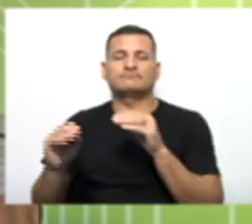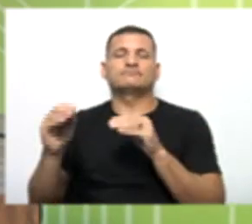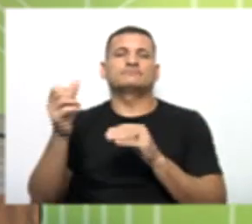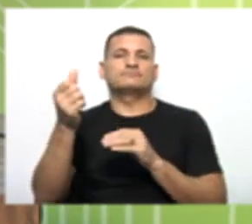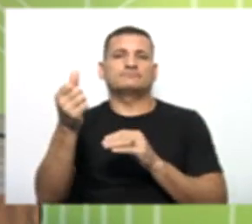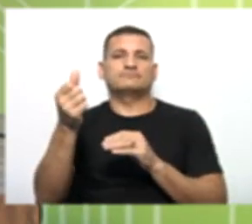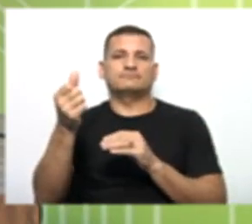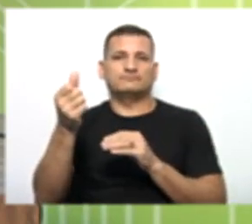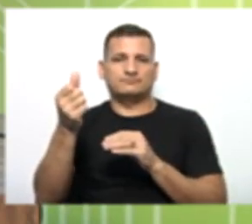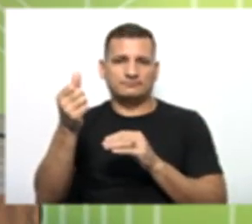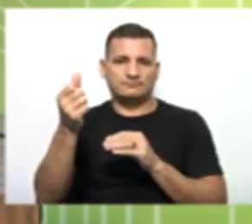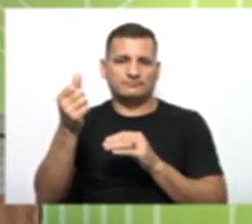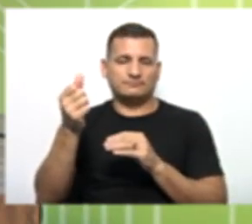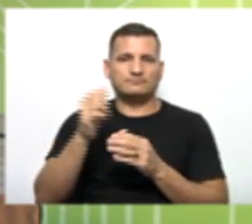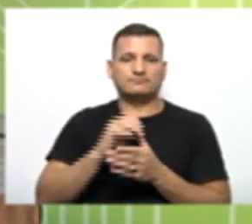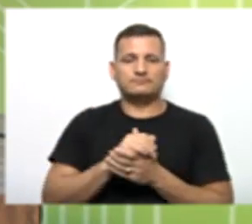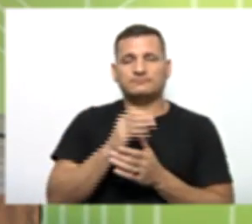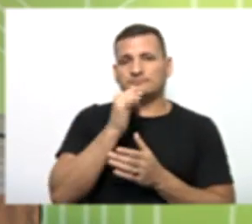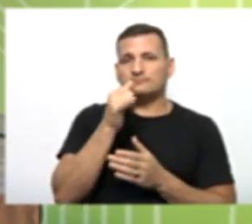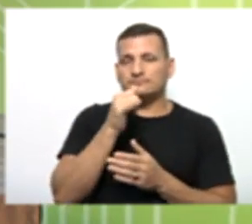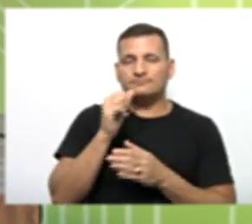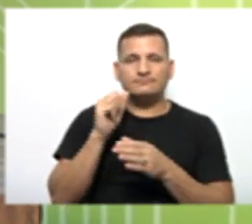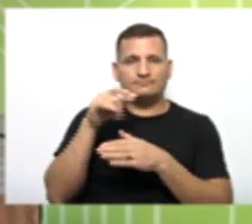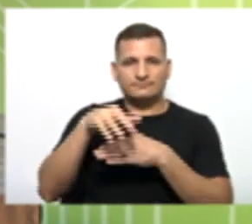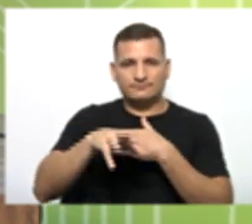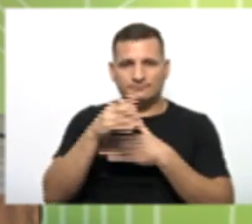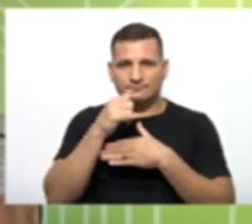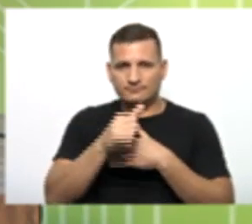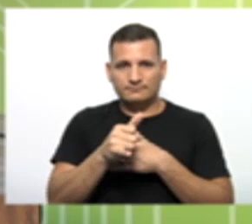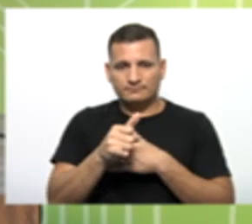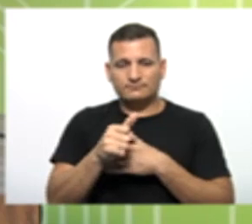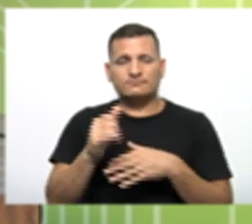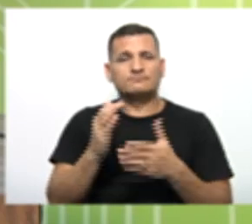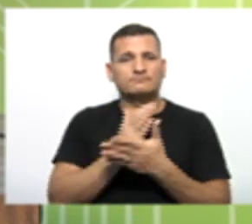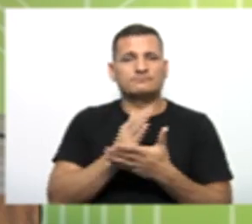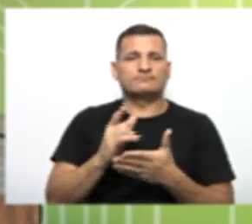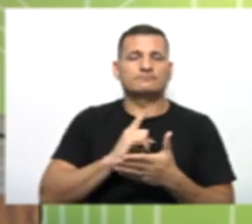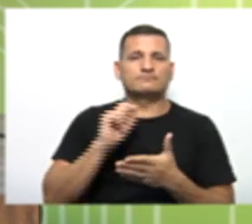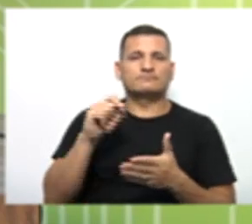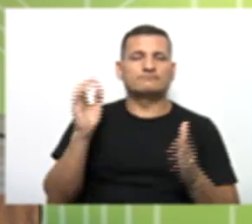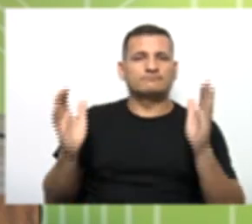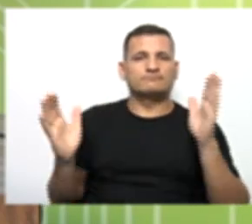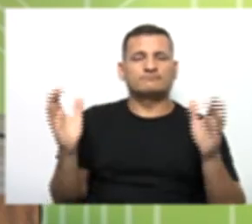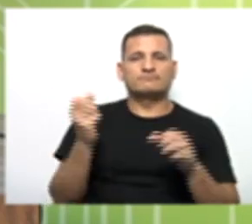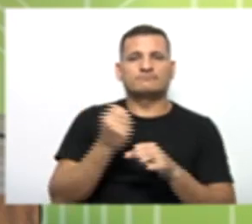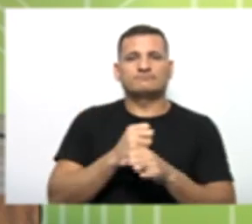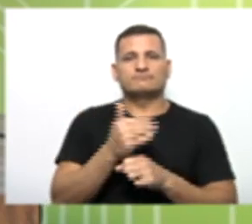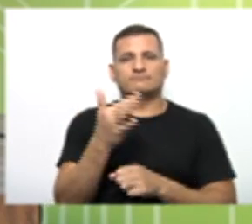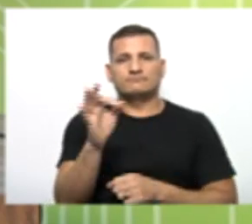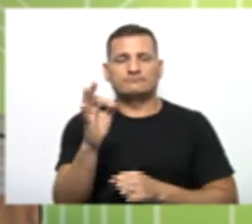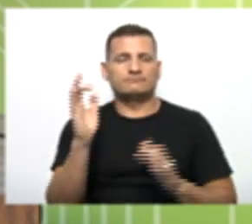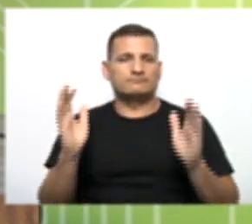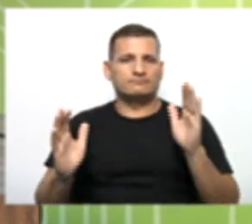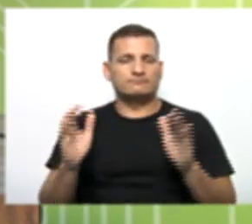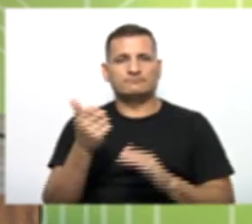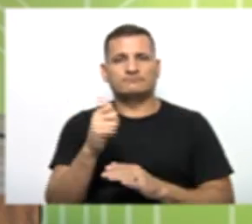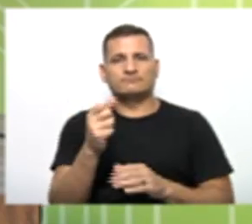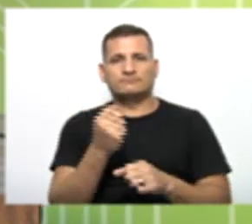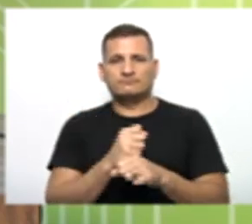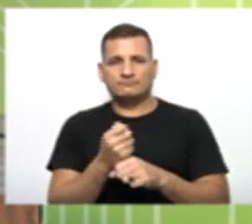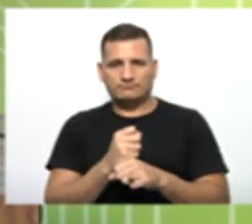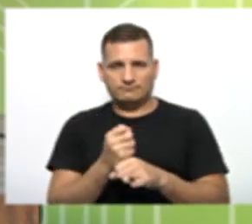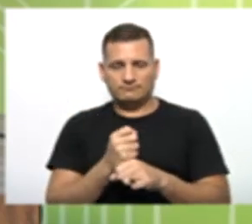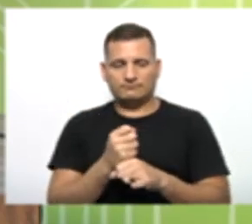Por exemplo, as usinas do Rio Madeira, algumas chegaram a durar 10 anos, 11 anos, um prazo bem maior que